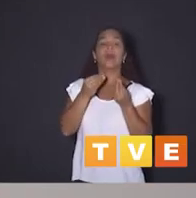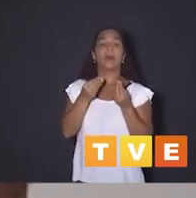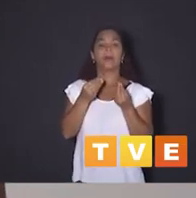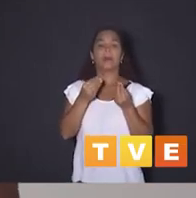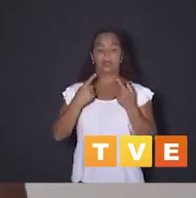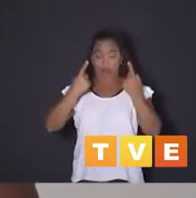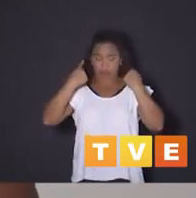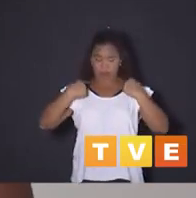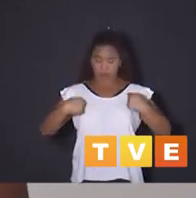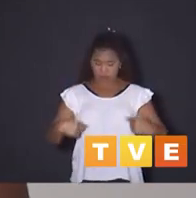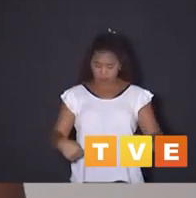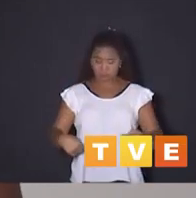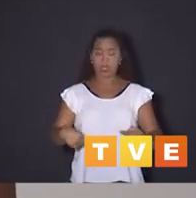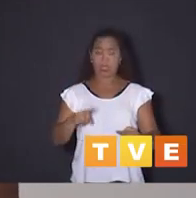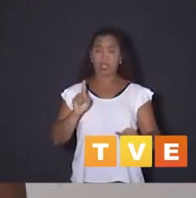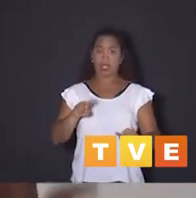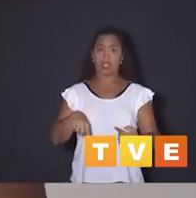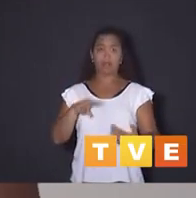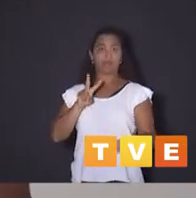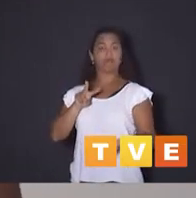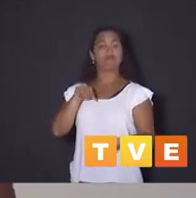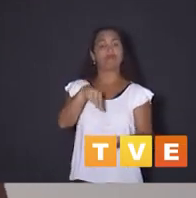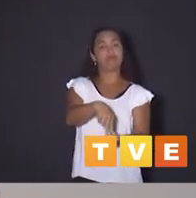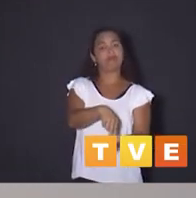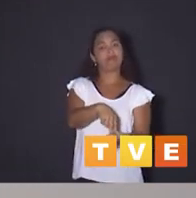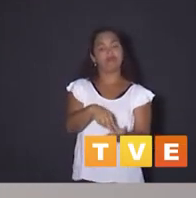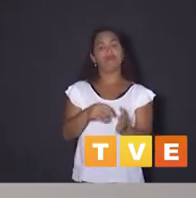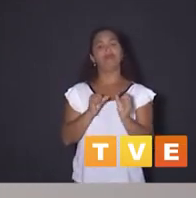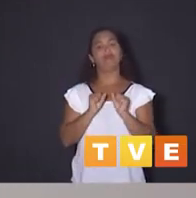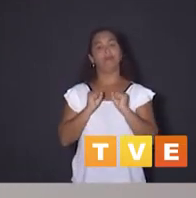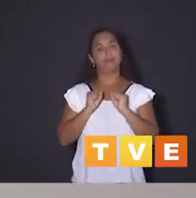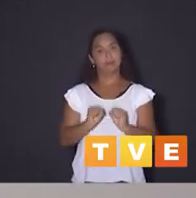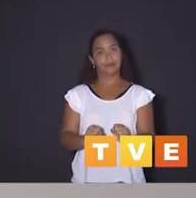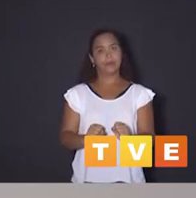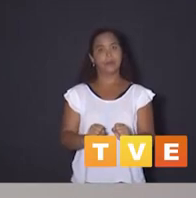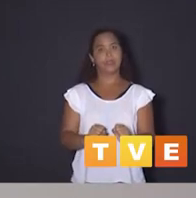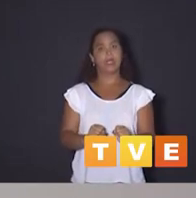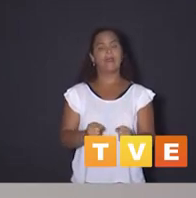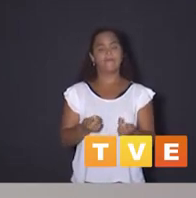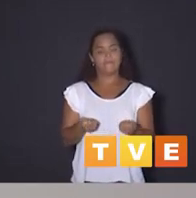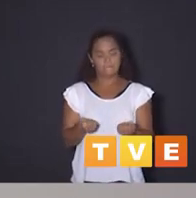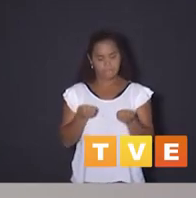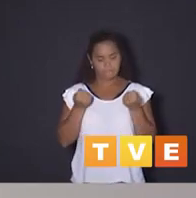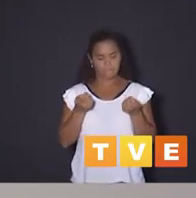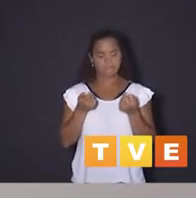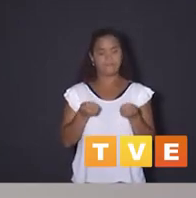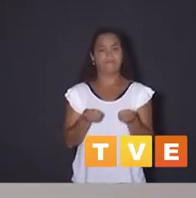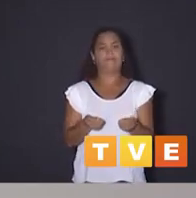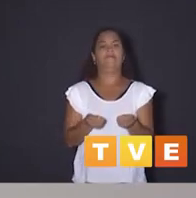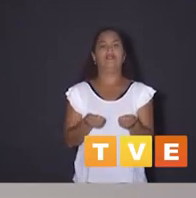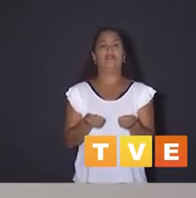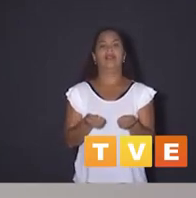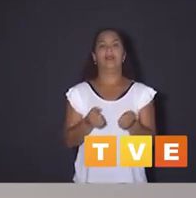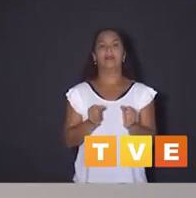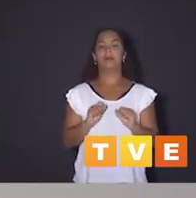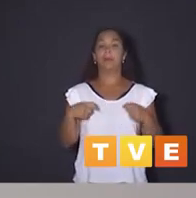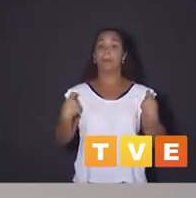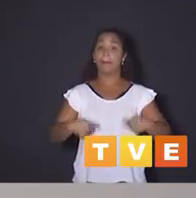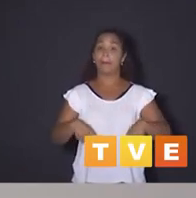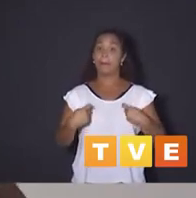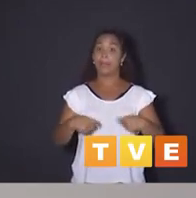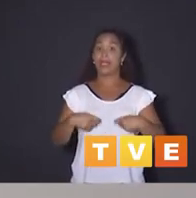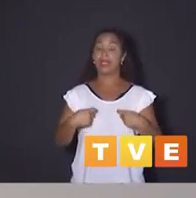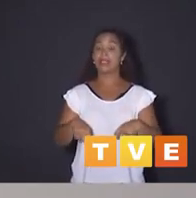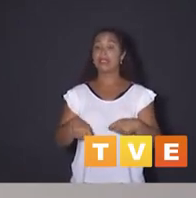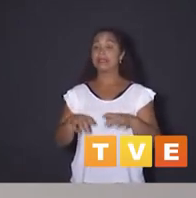minha existência como designer de moda apenas pode ser ativismo porque é resistência na eu preciso contar com uma